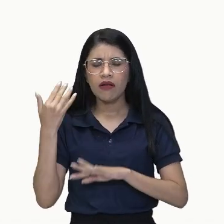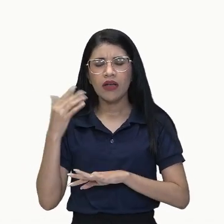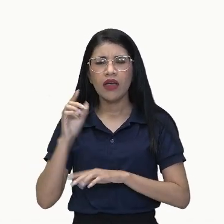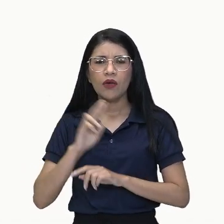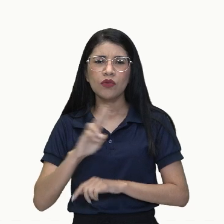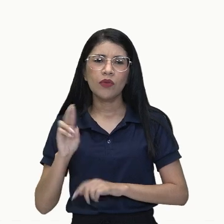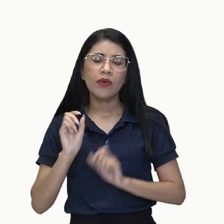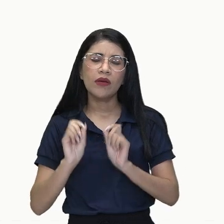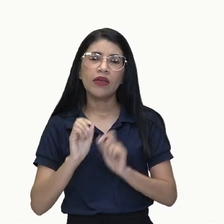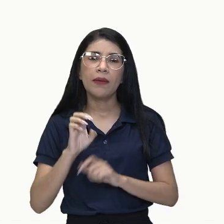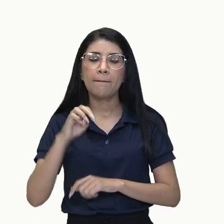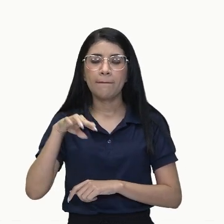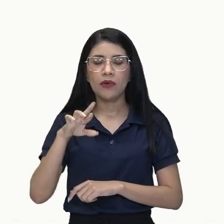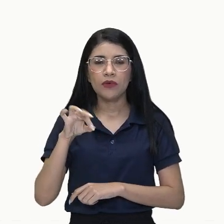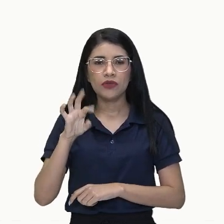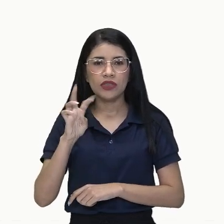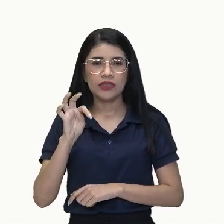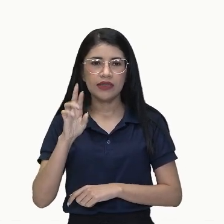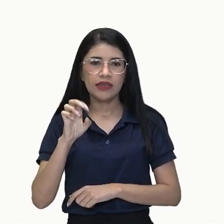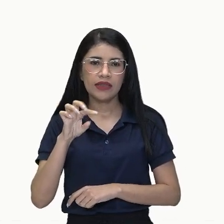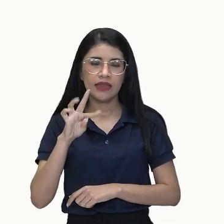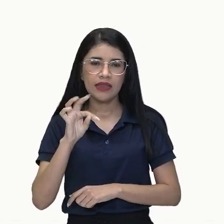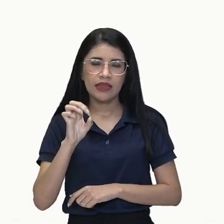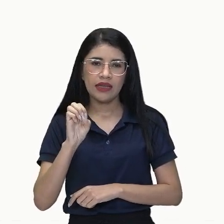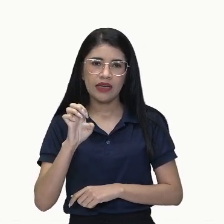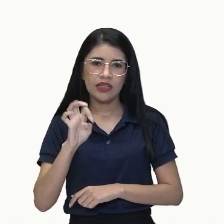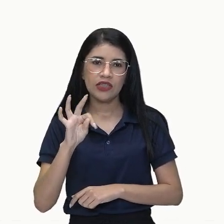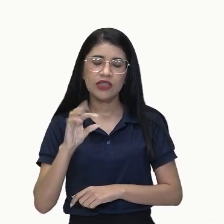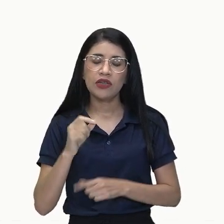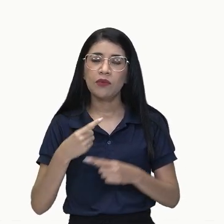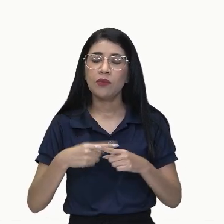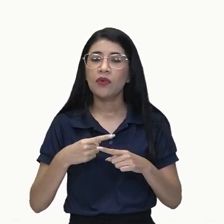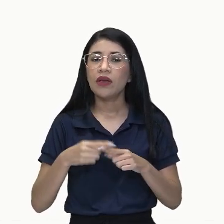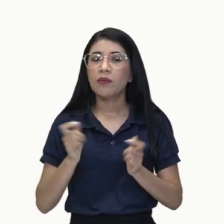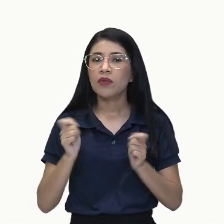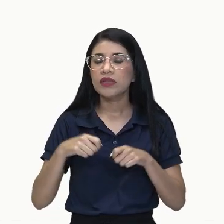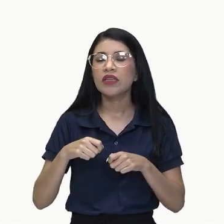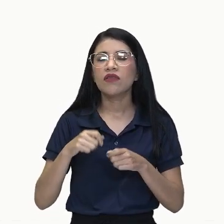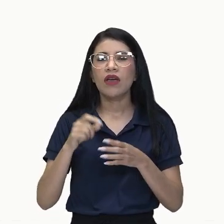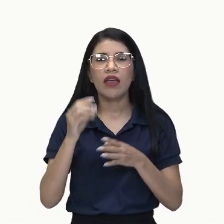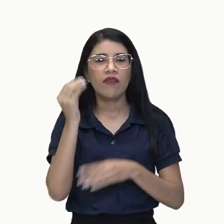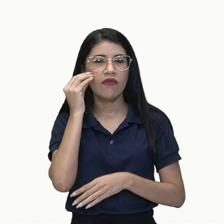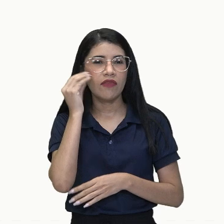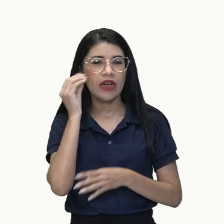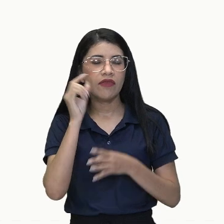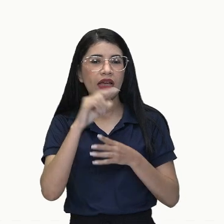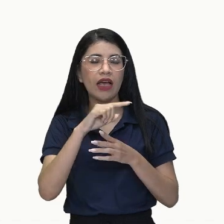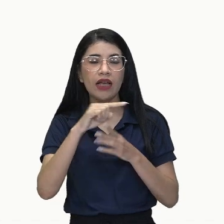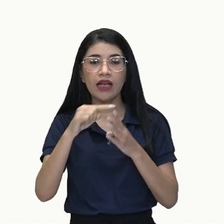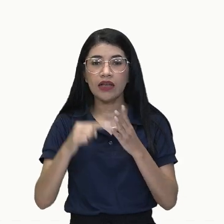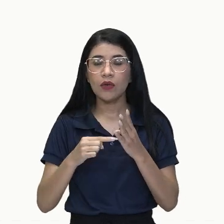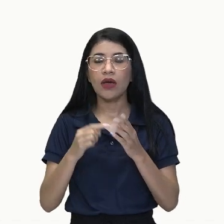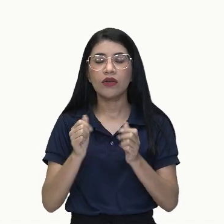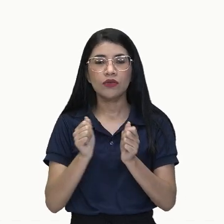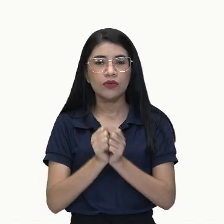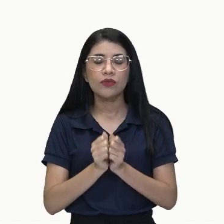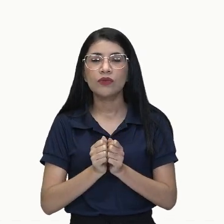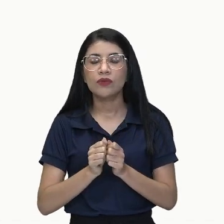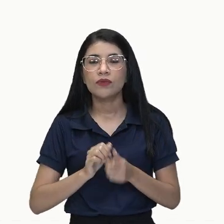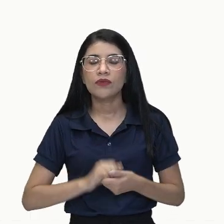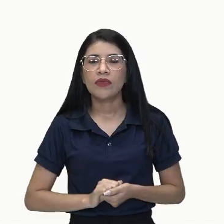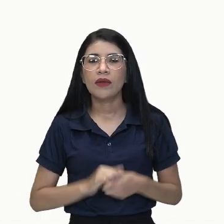de multiteste, porque ele tem a capacidade de medir aí, de medir essas grandezas.